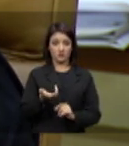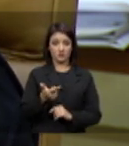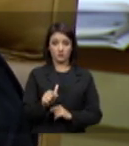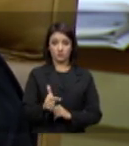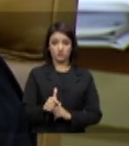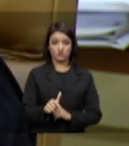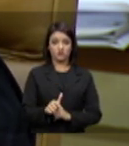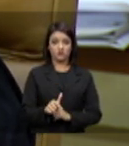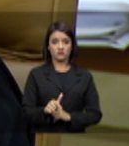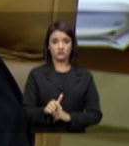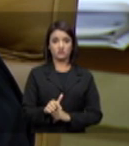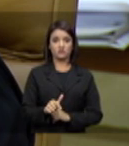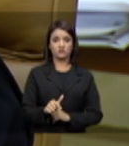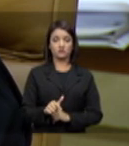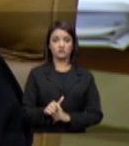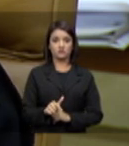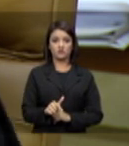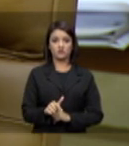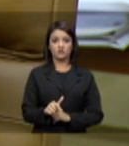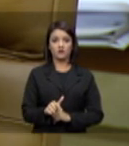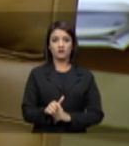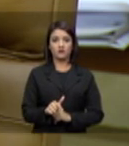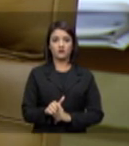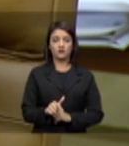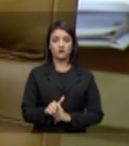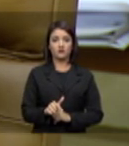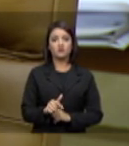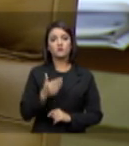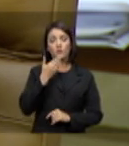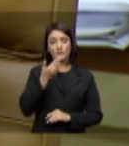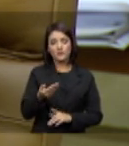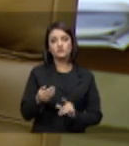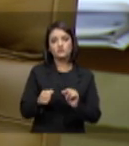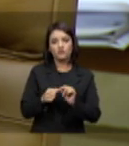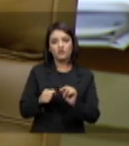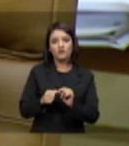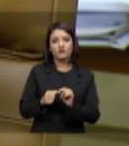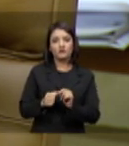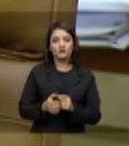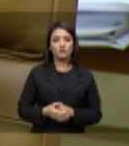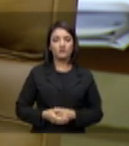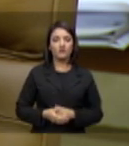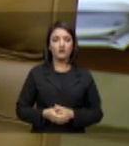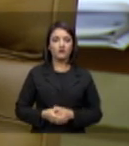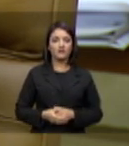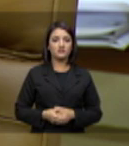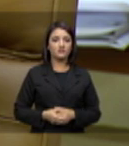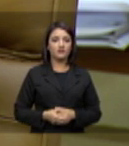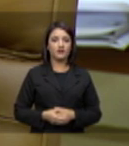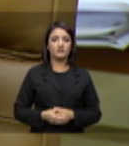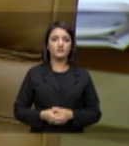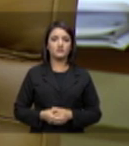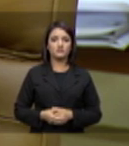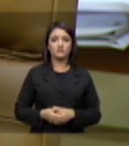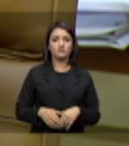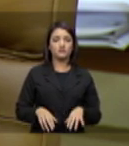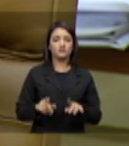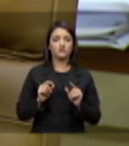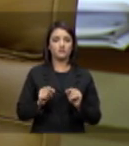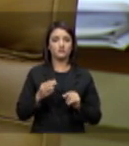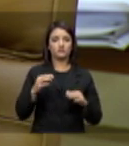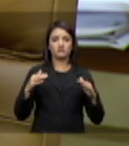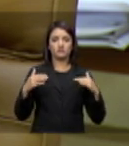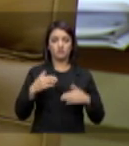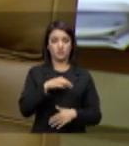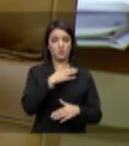do pedido do pleito feito por e me parece que essa parte da decisão do ministro marco